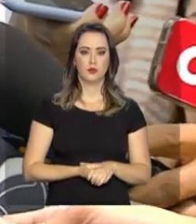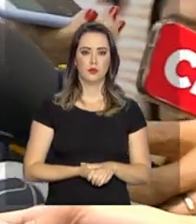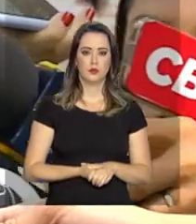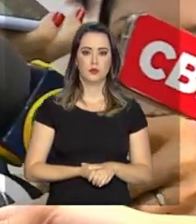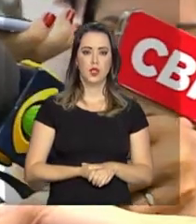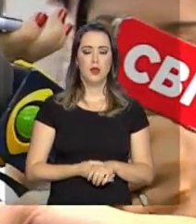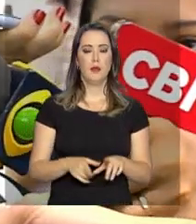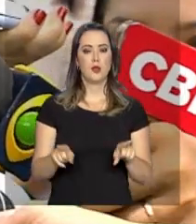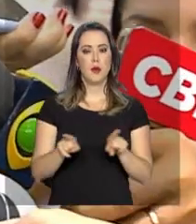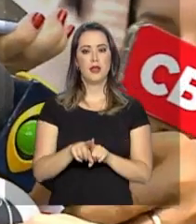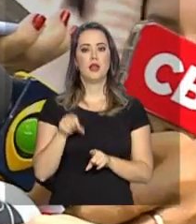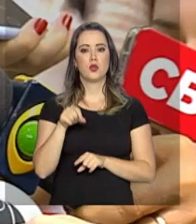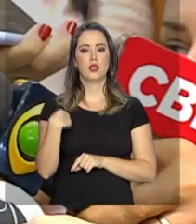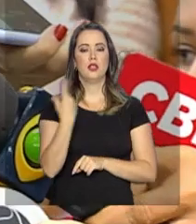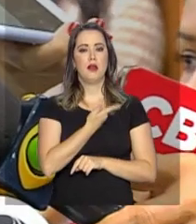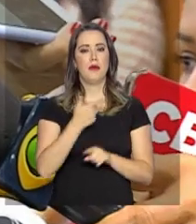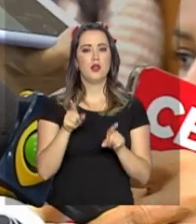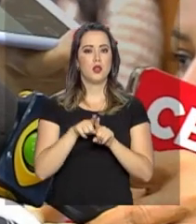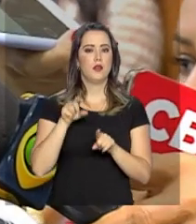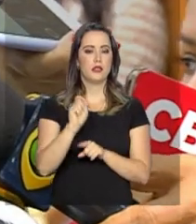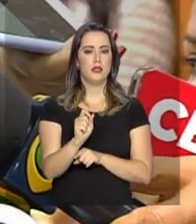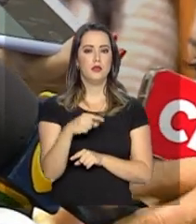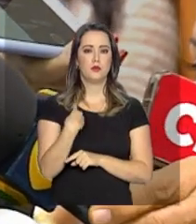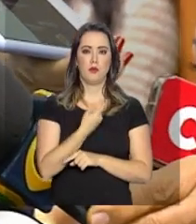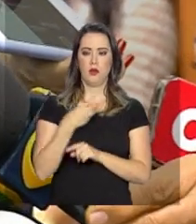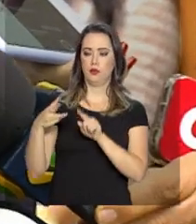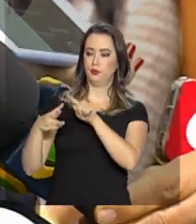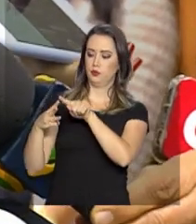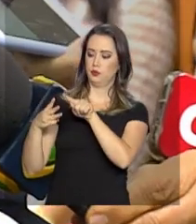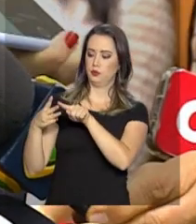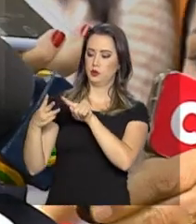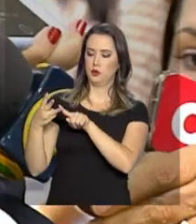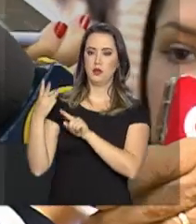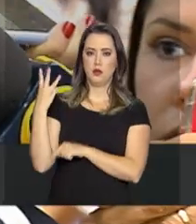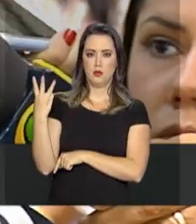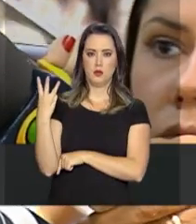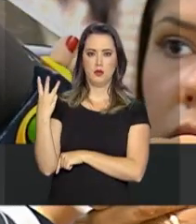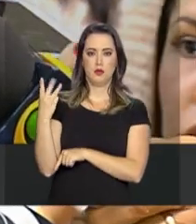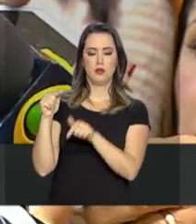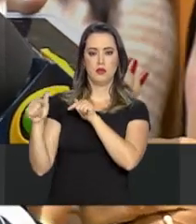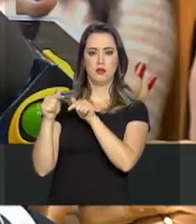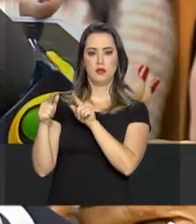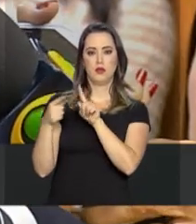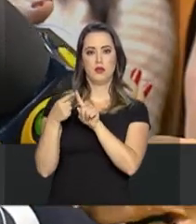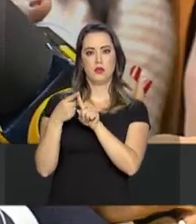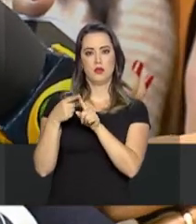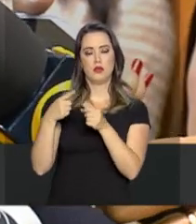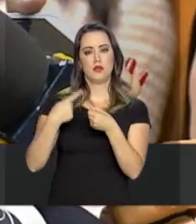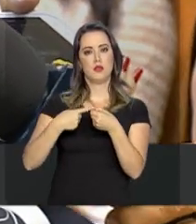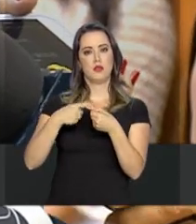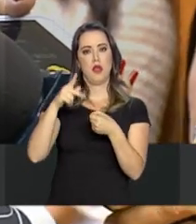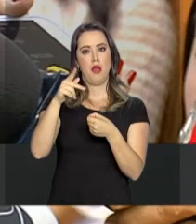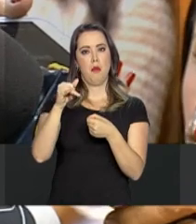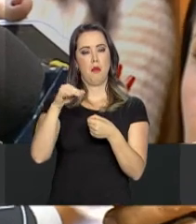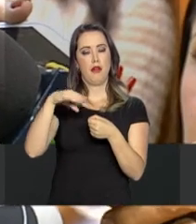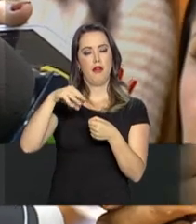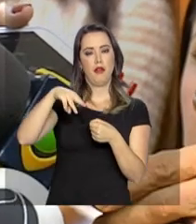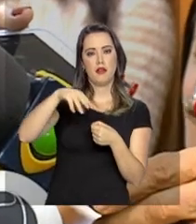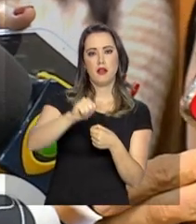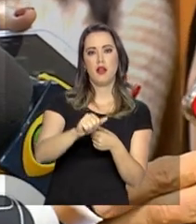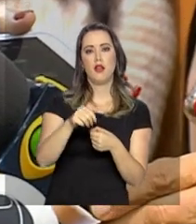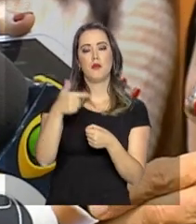Nós tínhamos três eixos de trabalho lá. Primeiro, o ordenamento de fronteira. Isso está sendo feito. Nós temos em Pacaraima 220 militares e